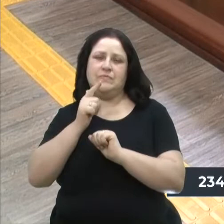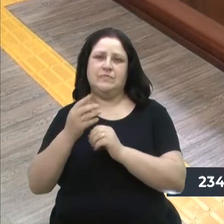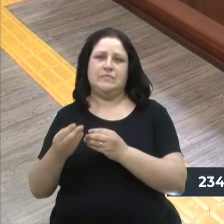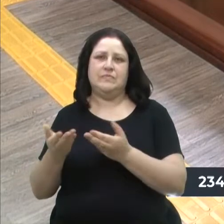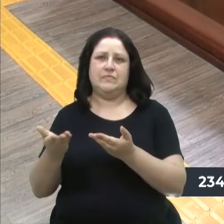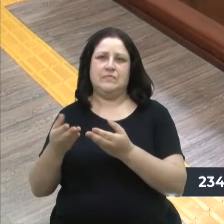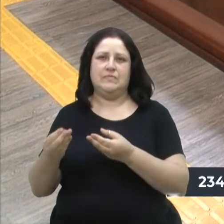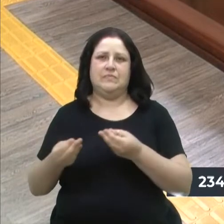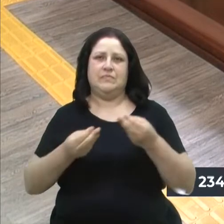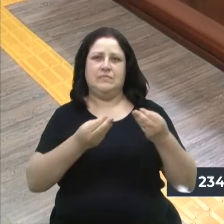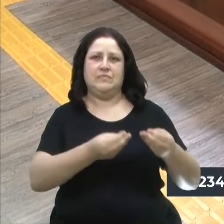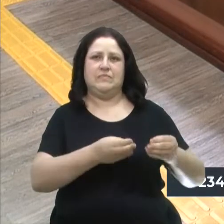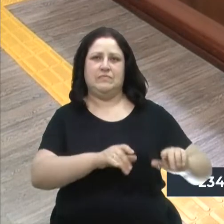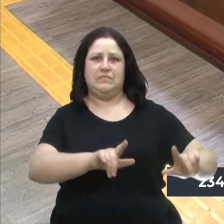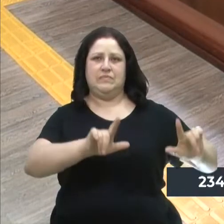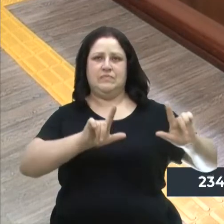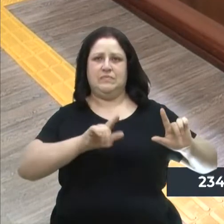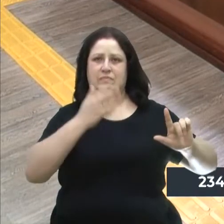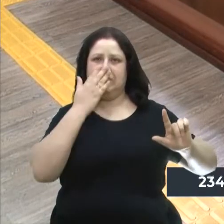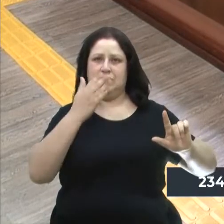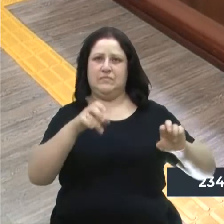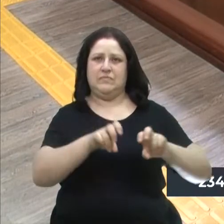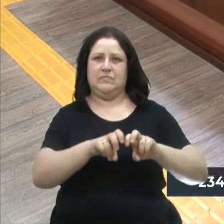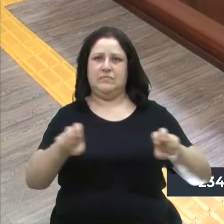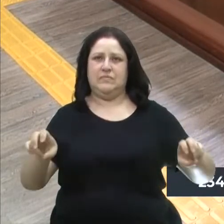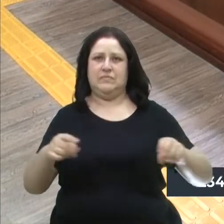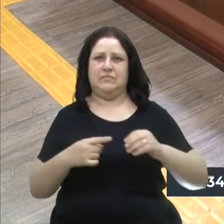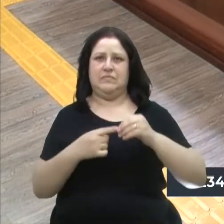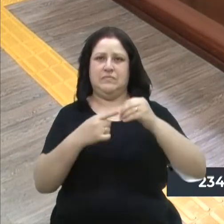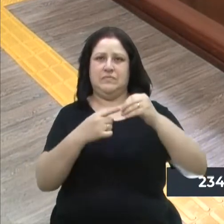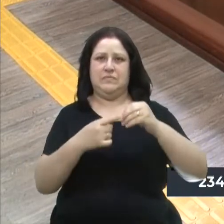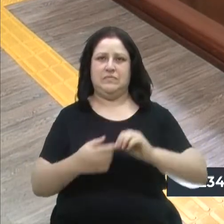agora entrega da placa que em frente à mesa principal